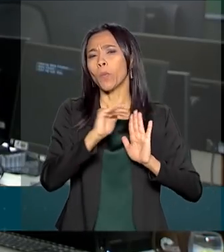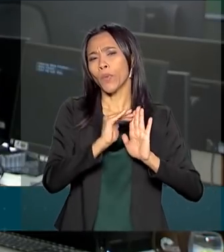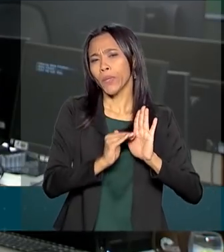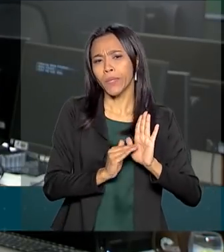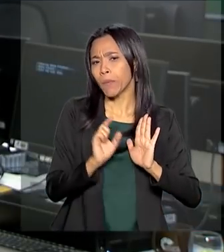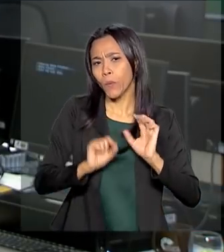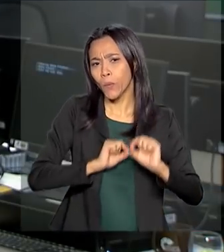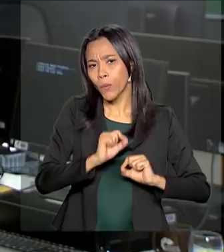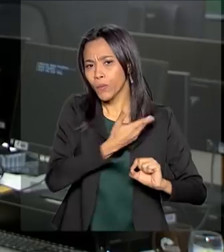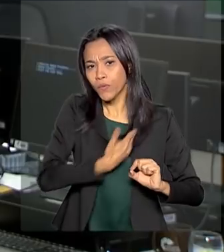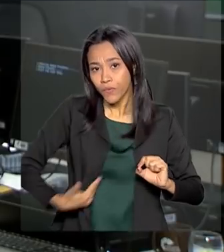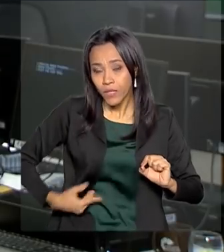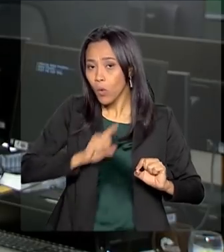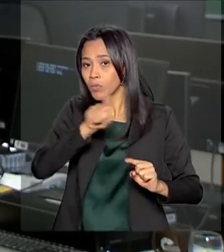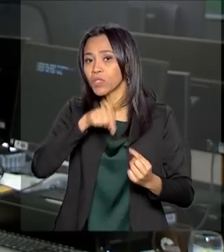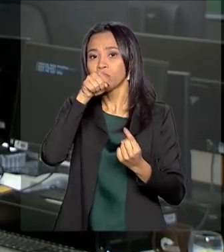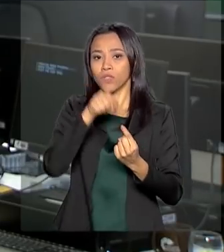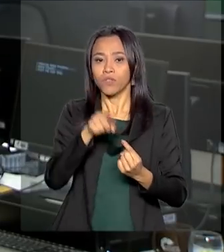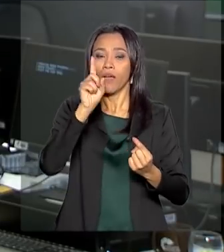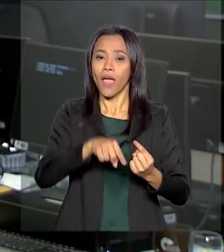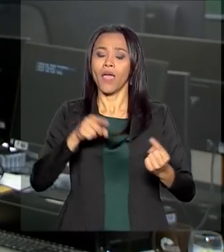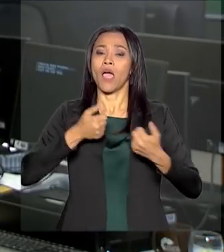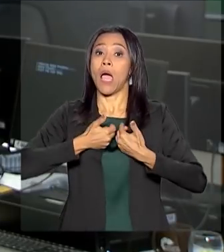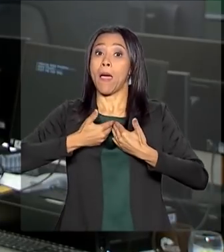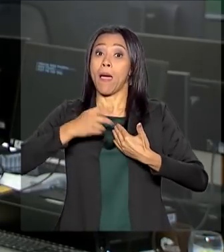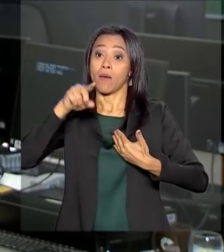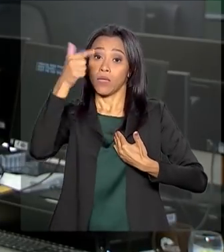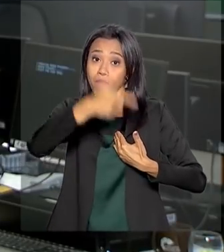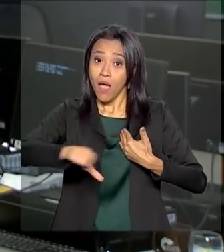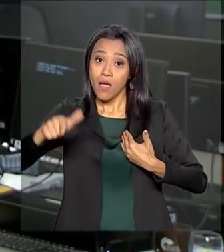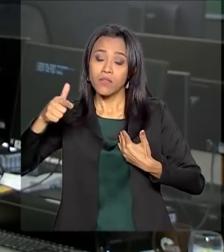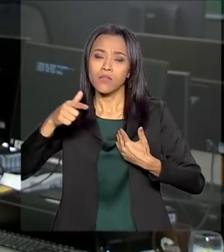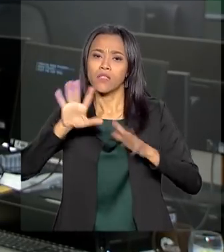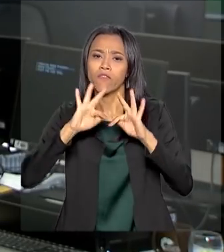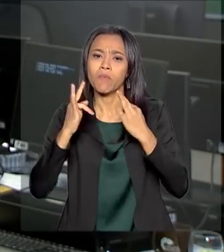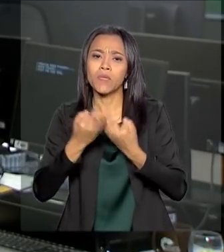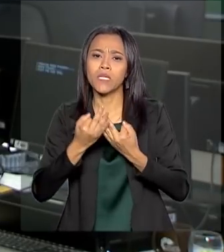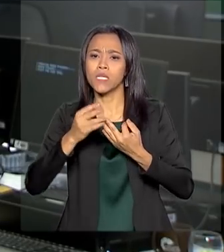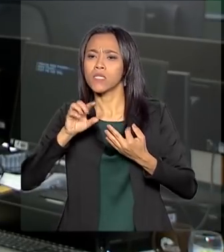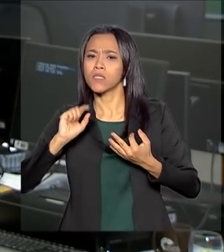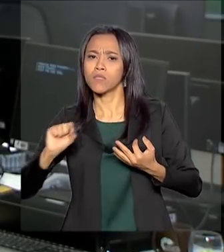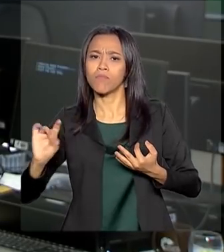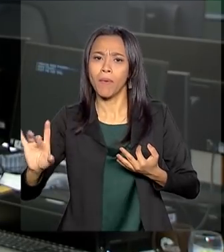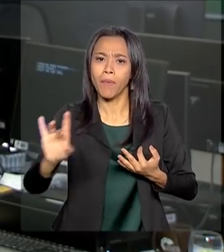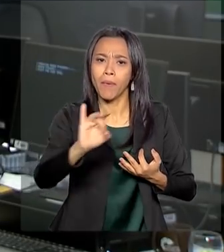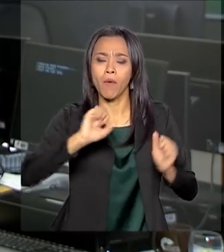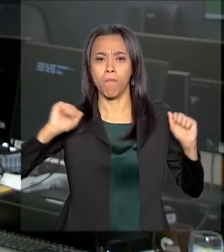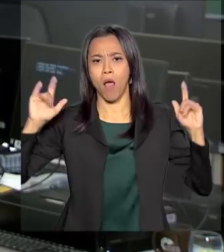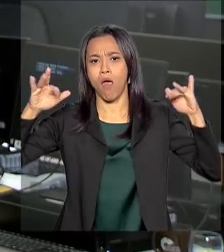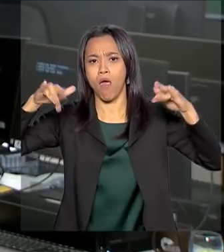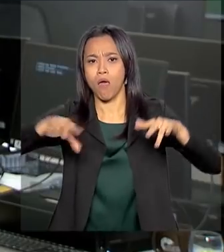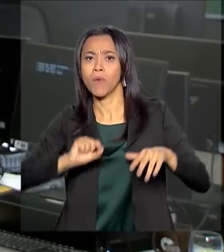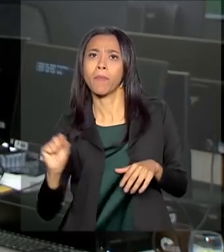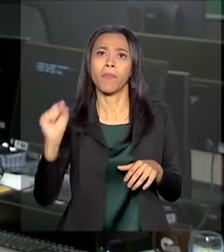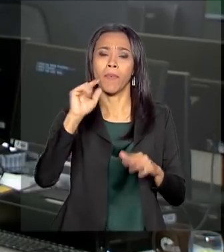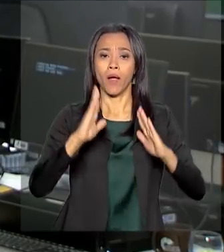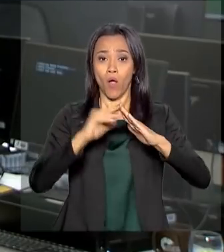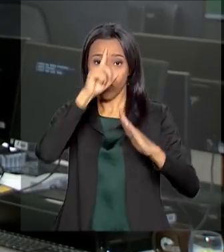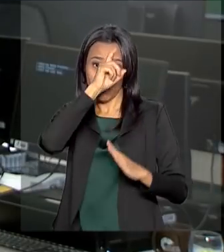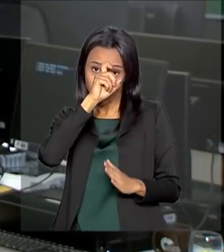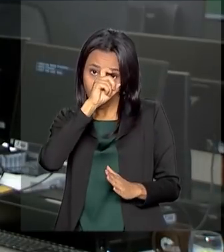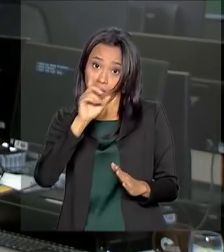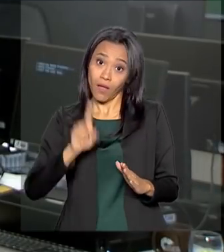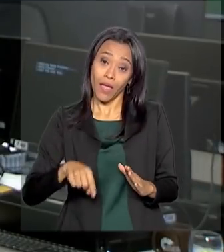hora visa ampliar o atendimento da população nas unidades de saúde da família atualmente a maioria opera por